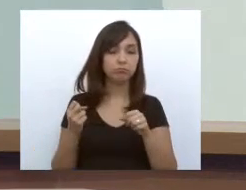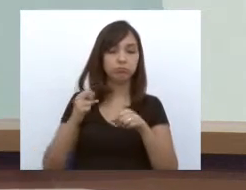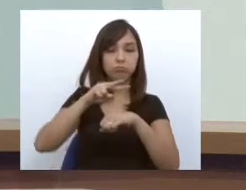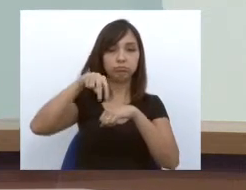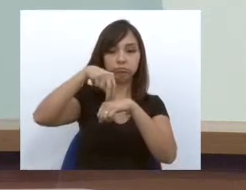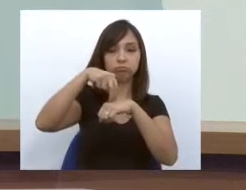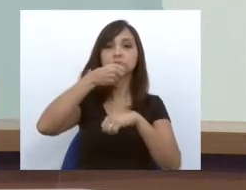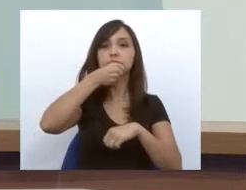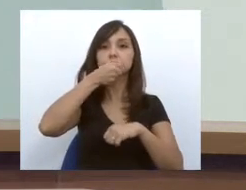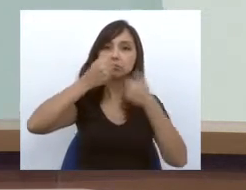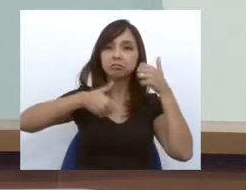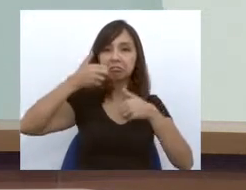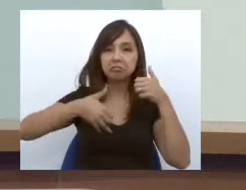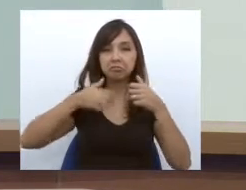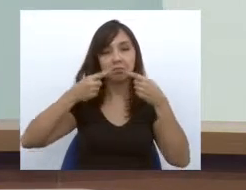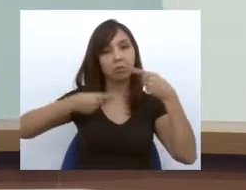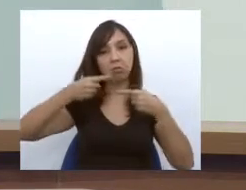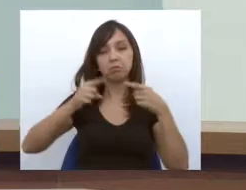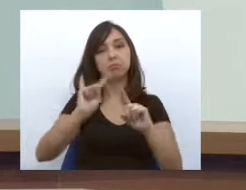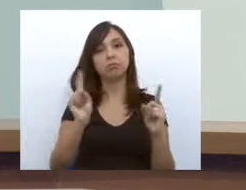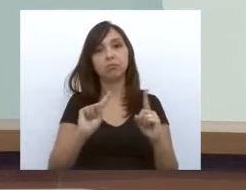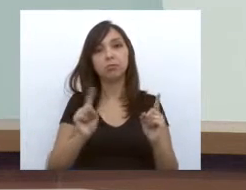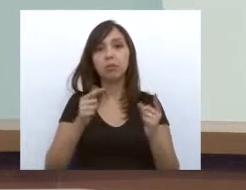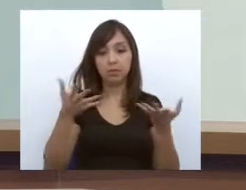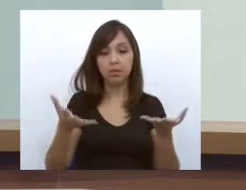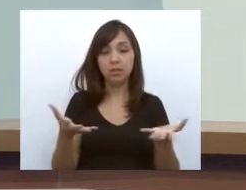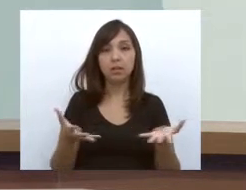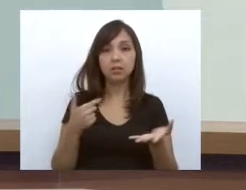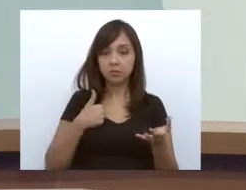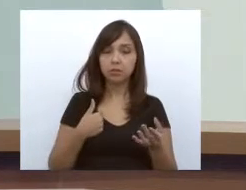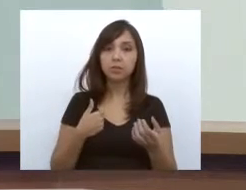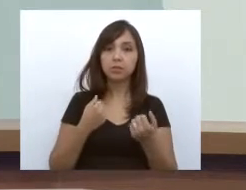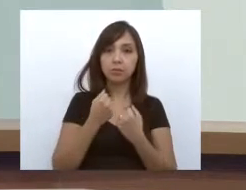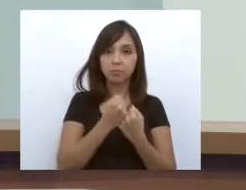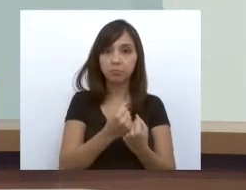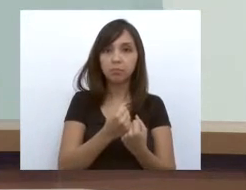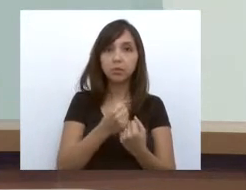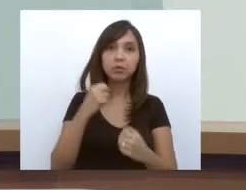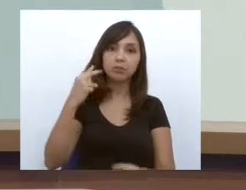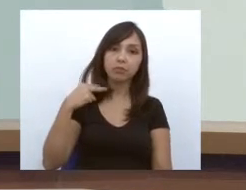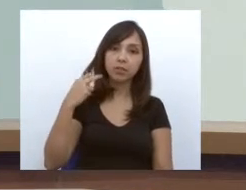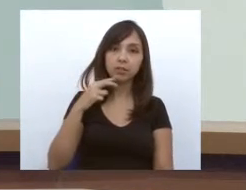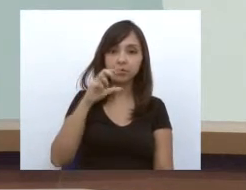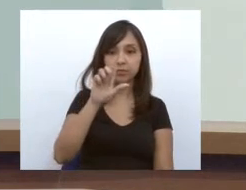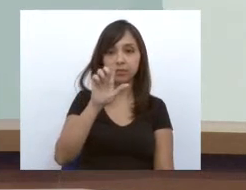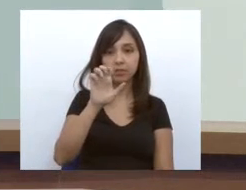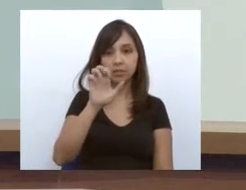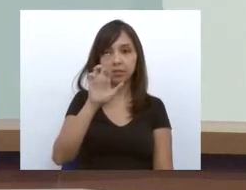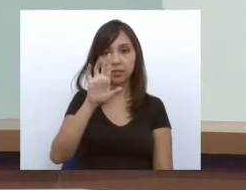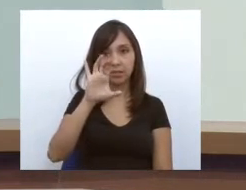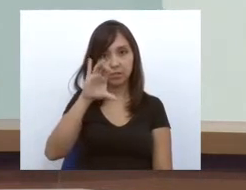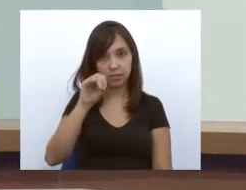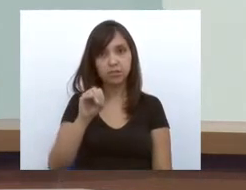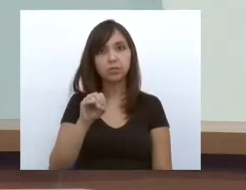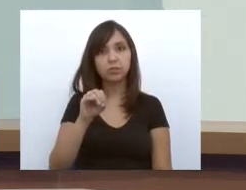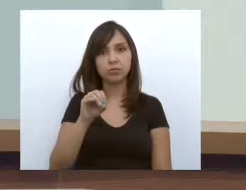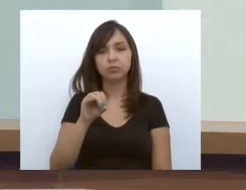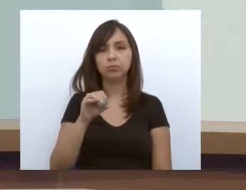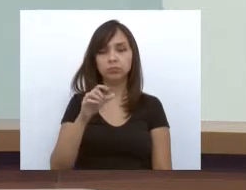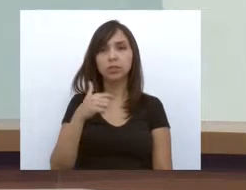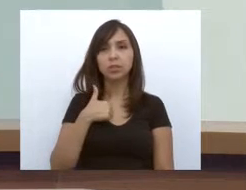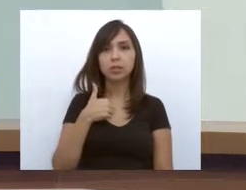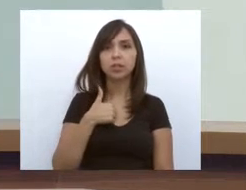devido ao tempo regimental, mas eu vou apoiar as palavras do vereador Laércio Sandes e